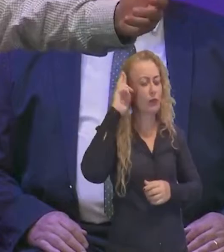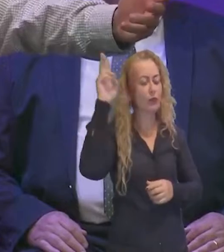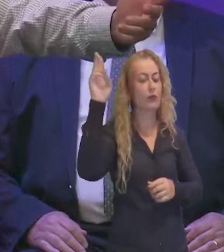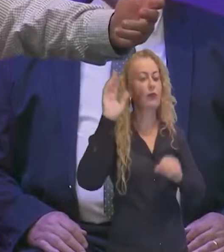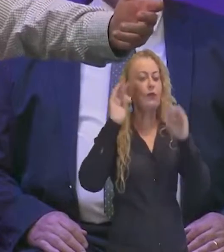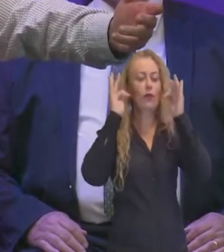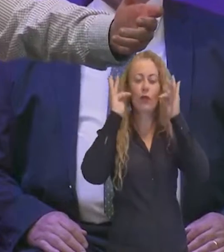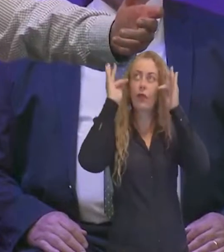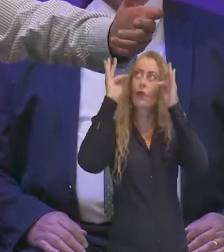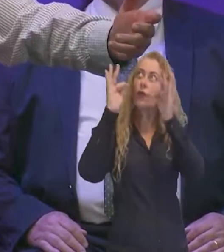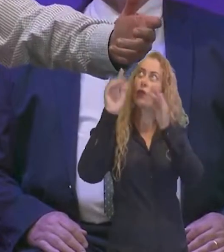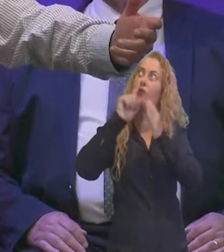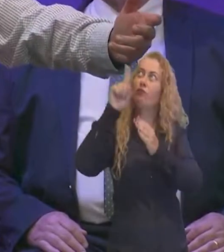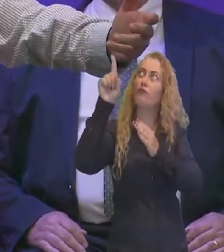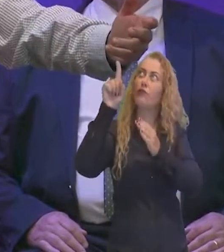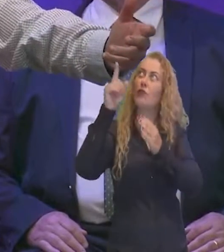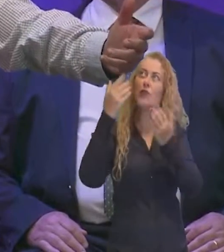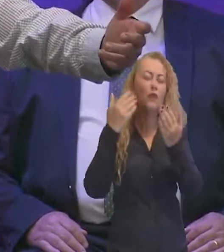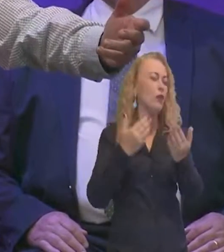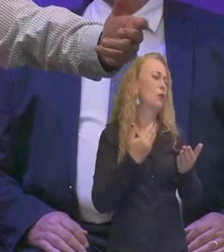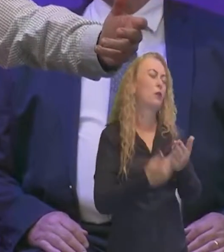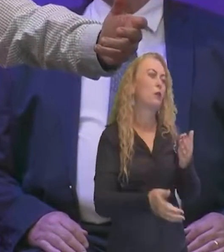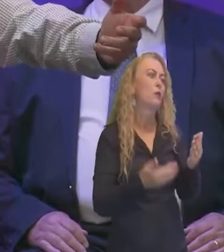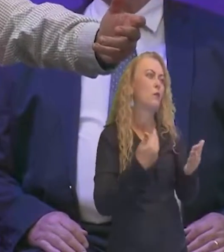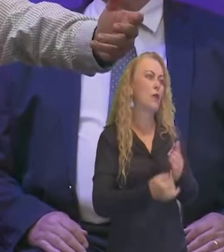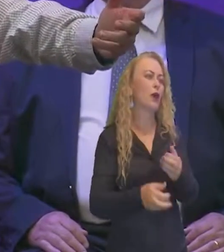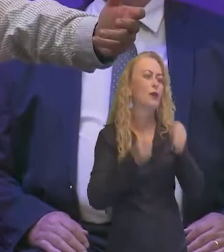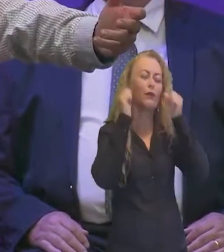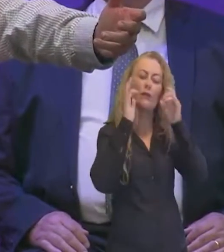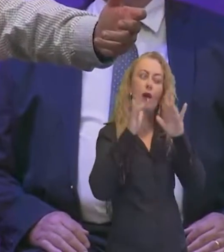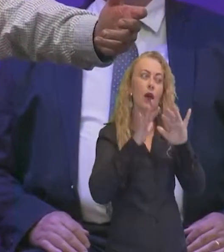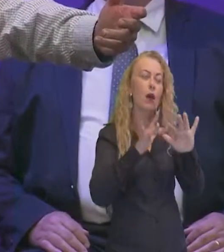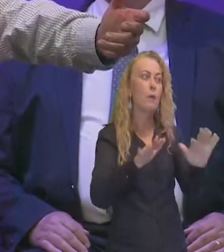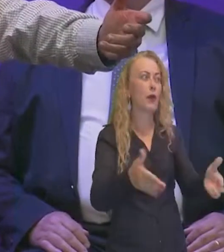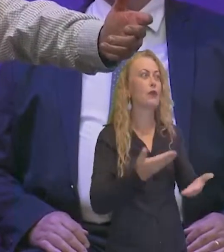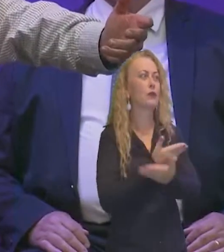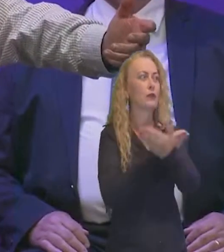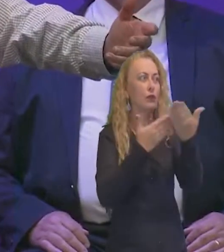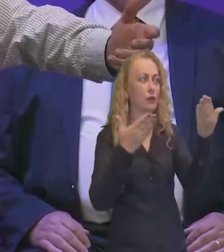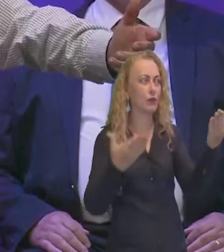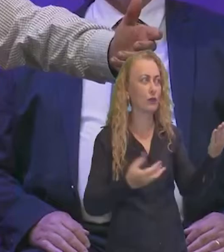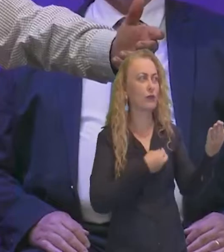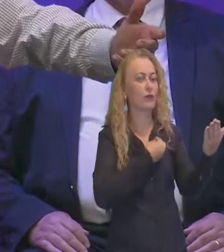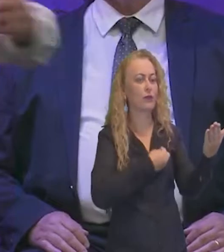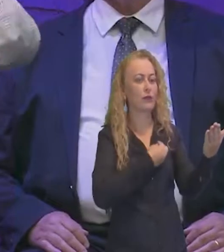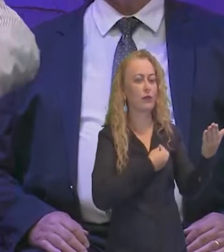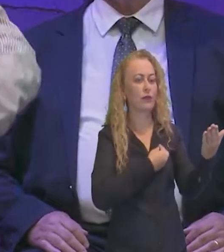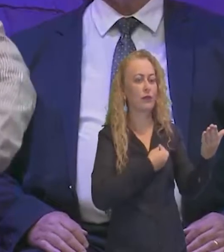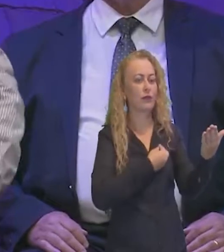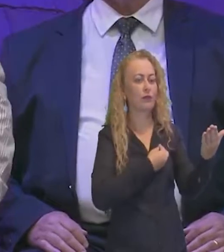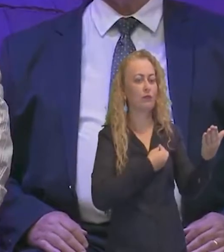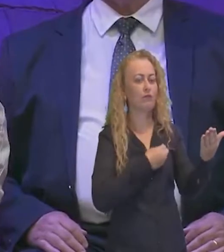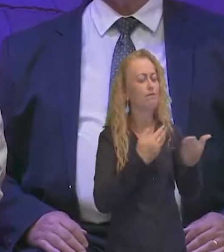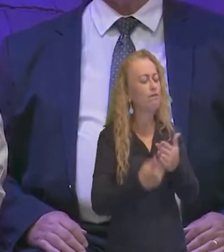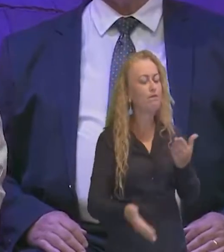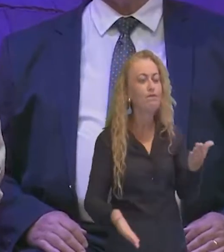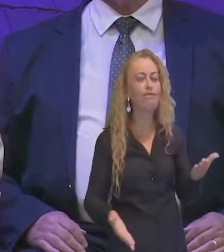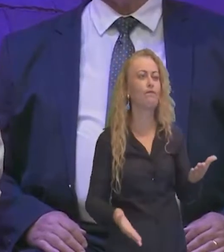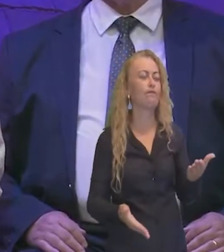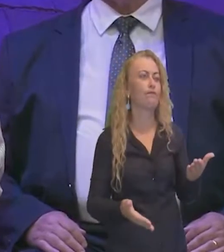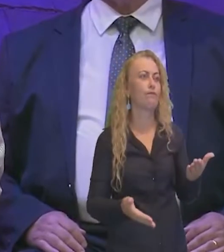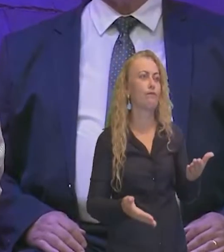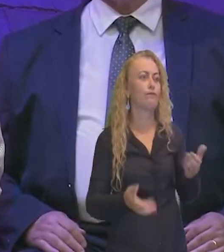Não perca a bênção de Deus sobre a sua vida. Não perca esta